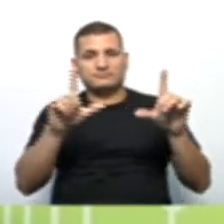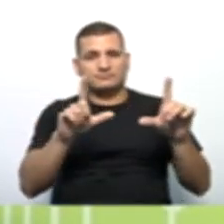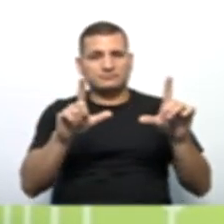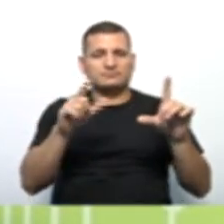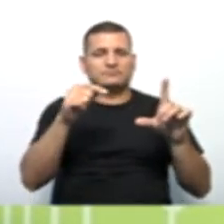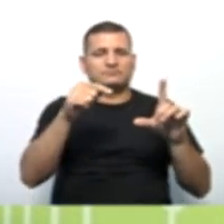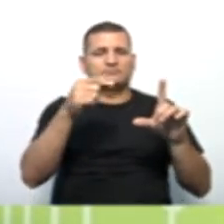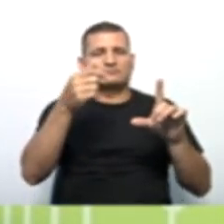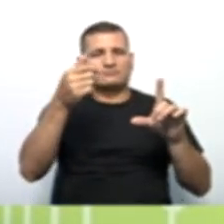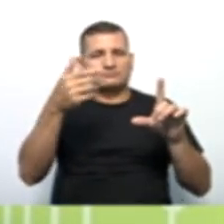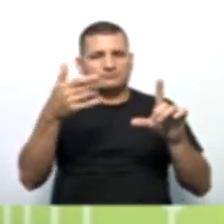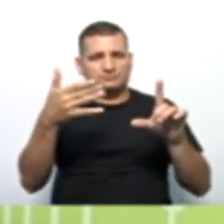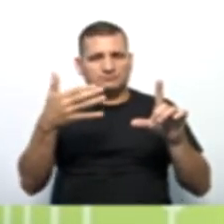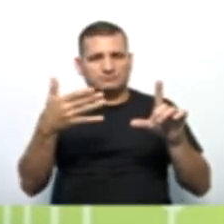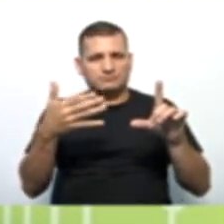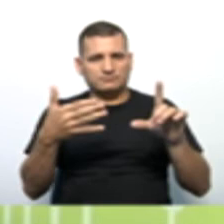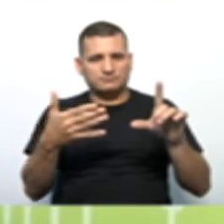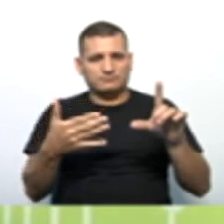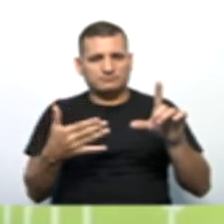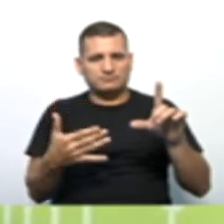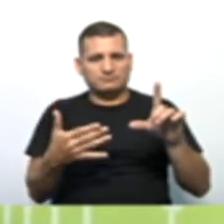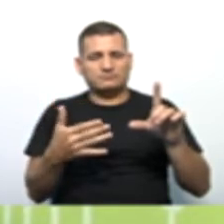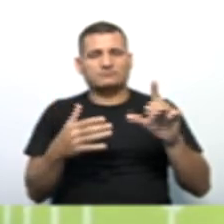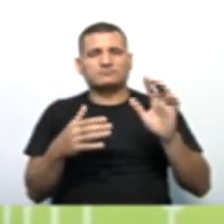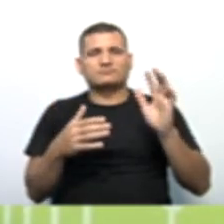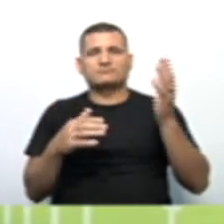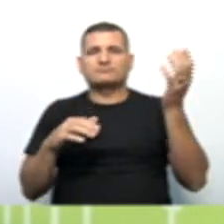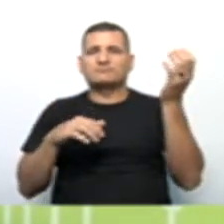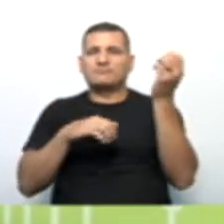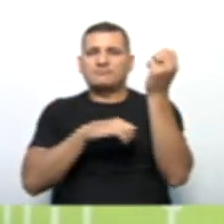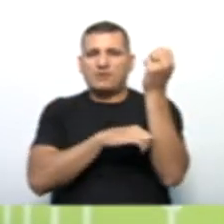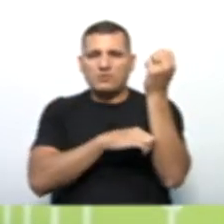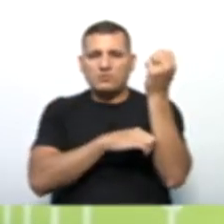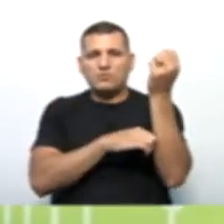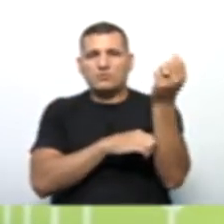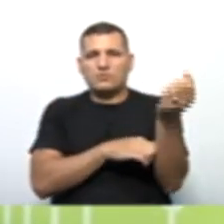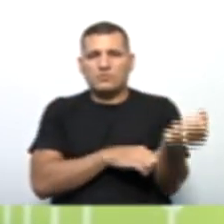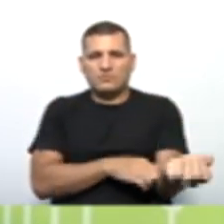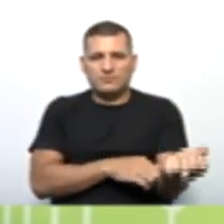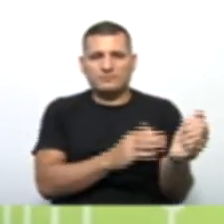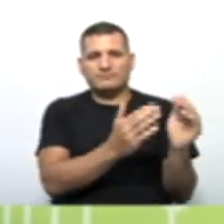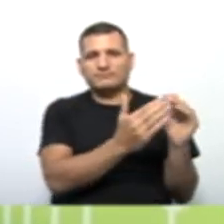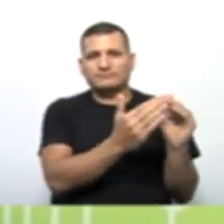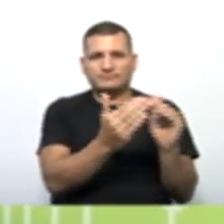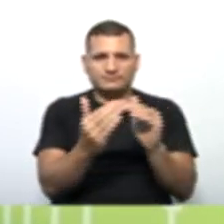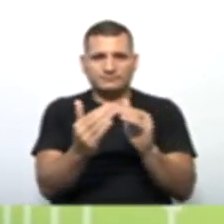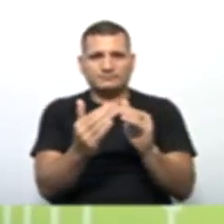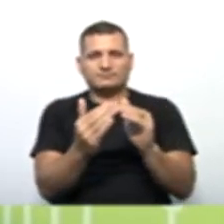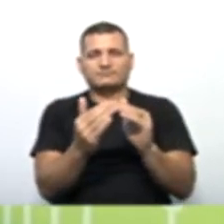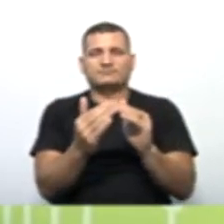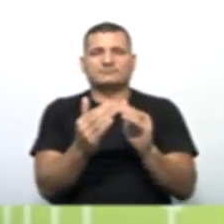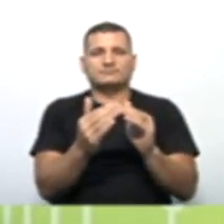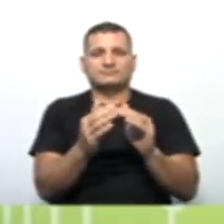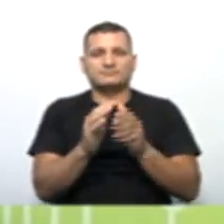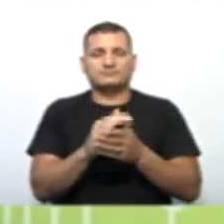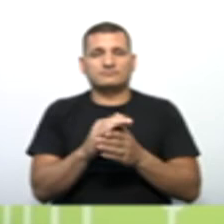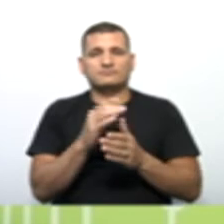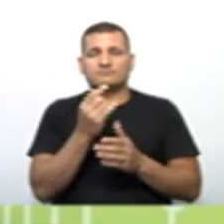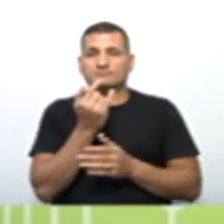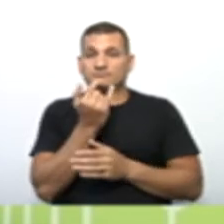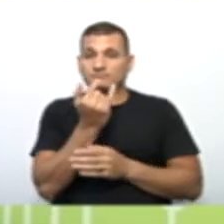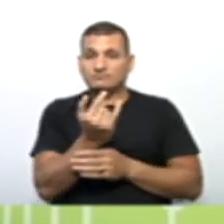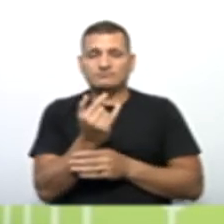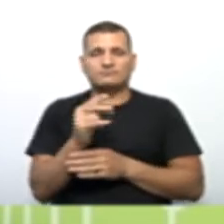caminhão tal perdeu o controle e bateu no poste o poste caiu em cima das três casas e danificou ou seja chamou a atenção